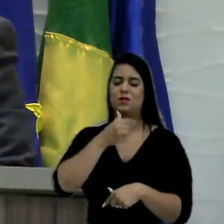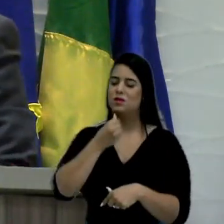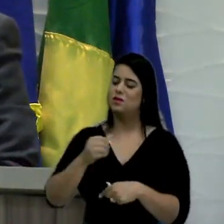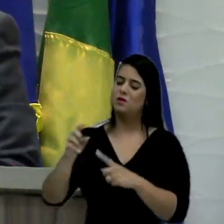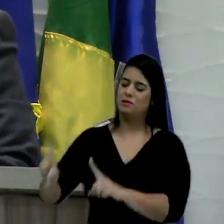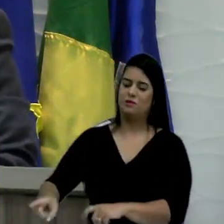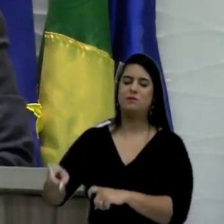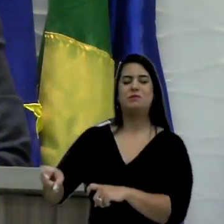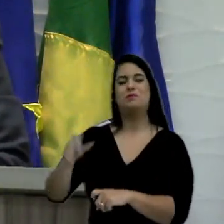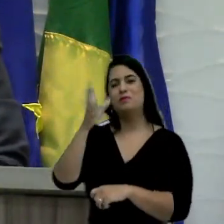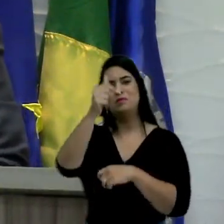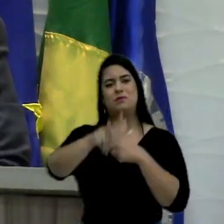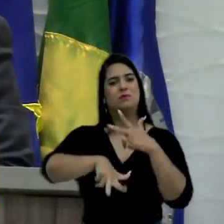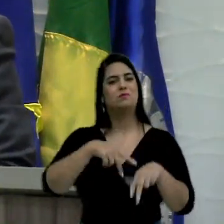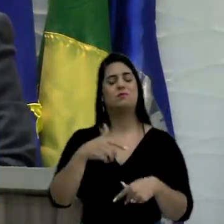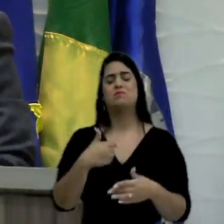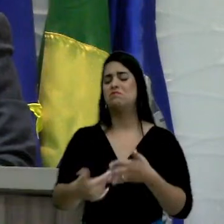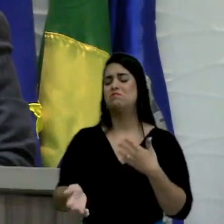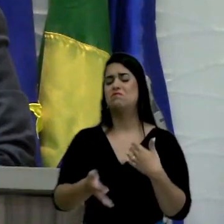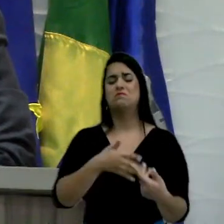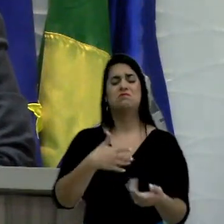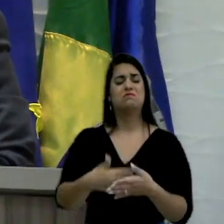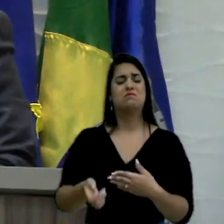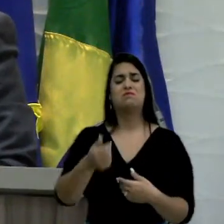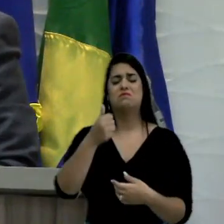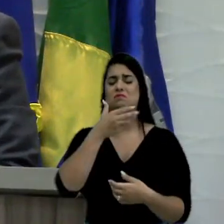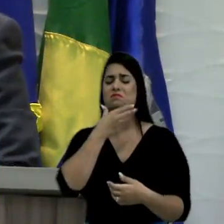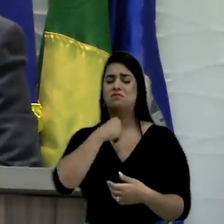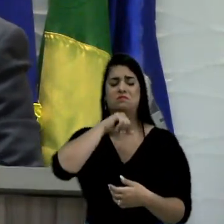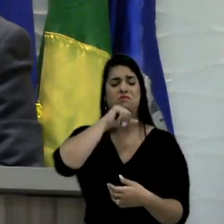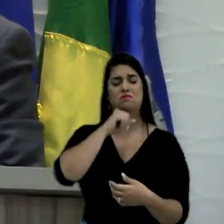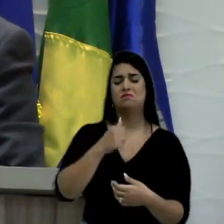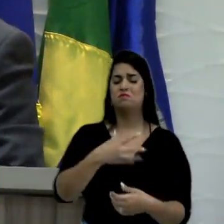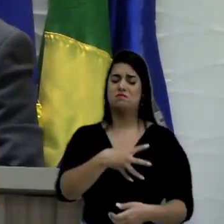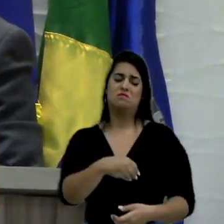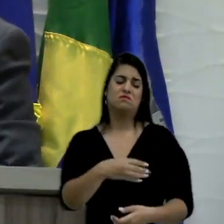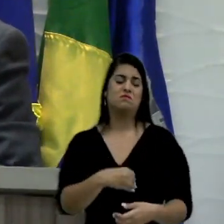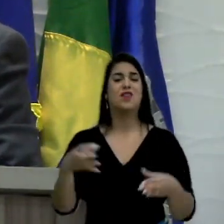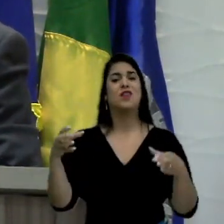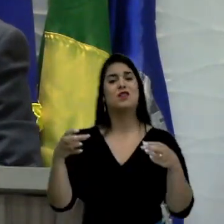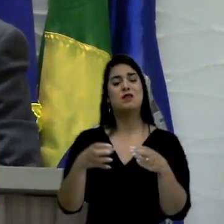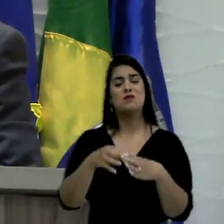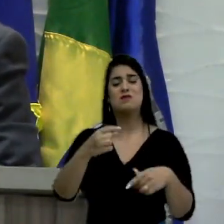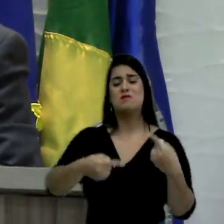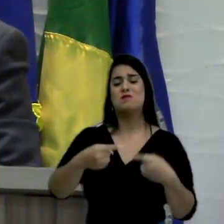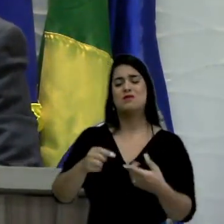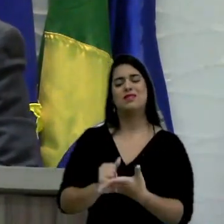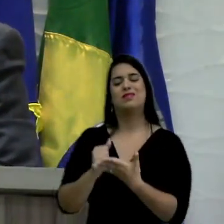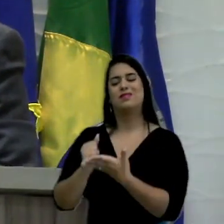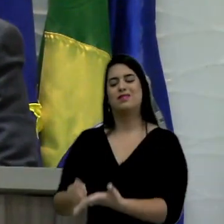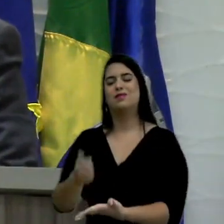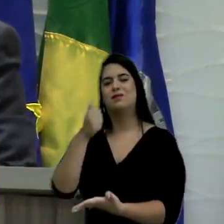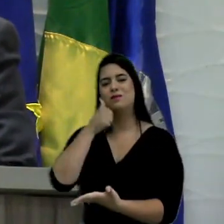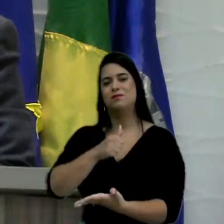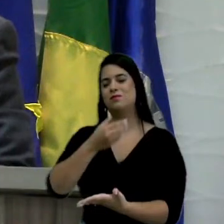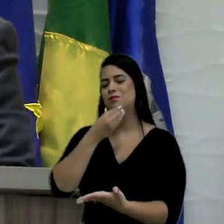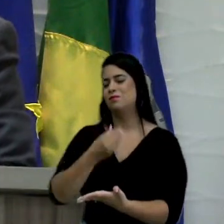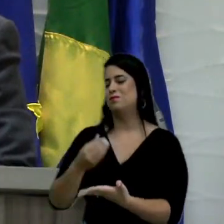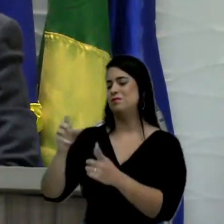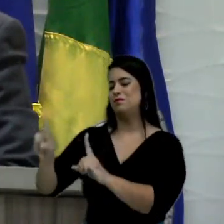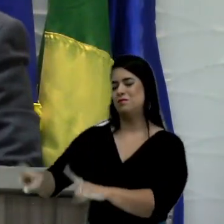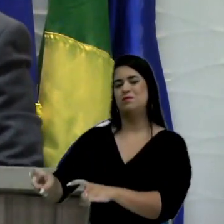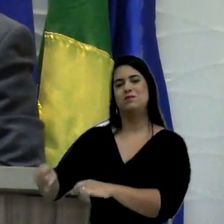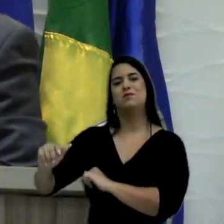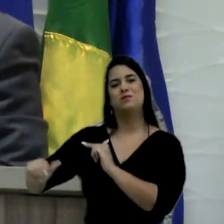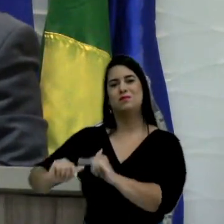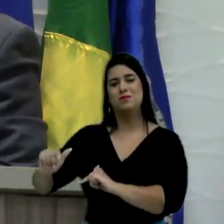Bentuna. Seja lá de quem for, do pai, da filha, é um grupo político que defende o agricultor e a agricultora do nosso município.